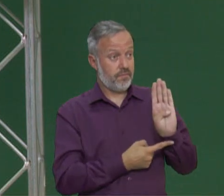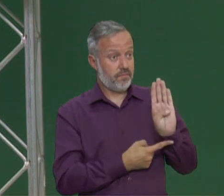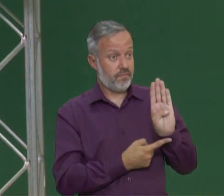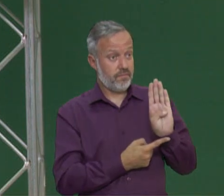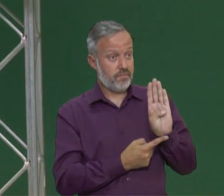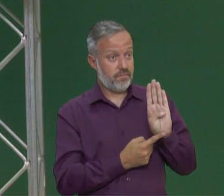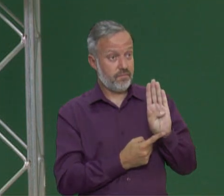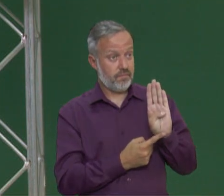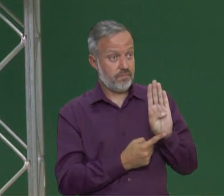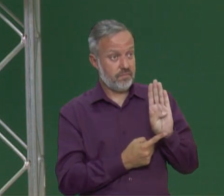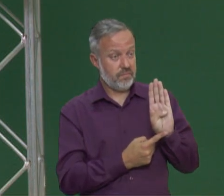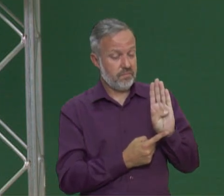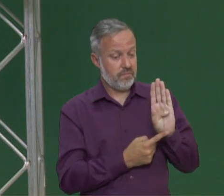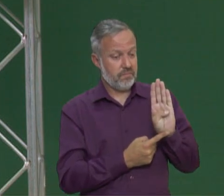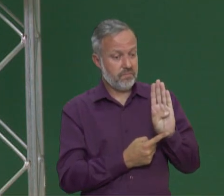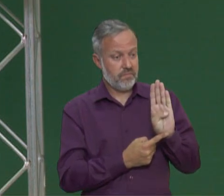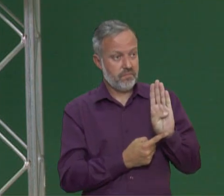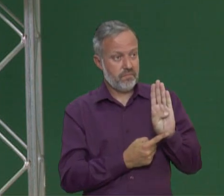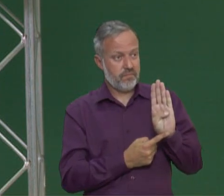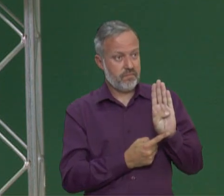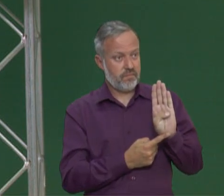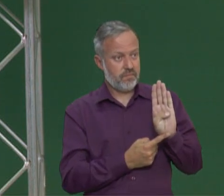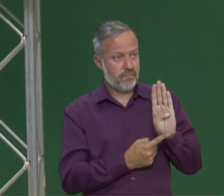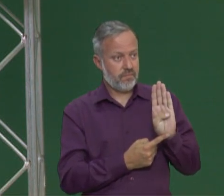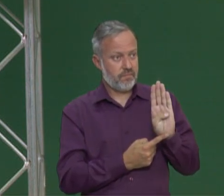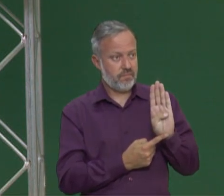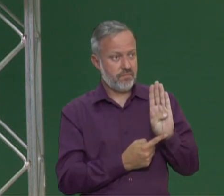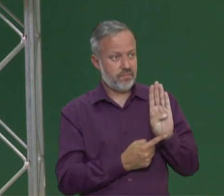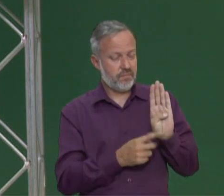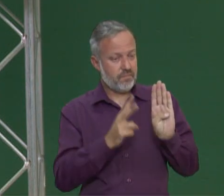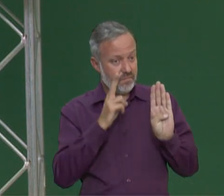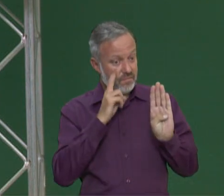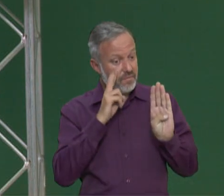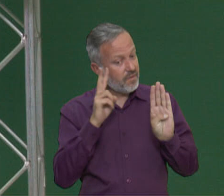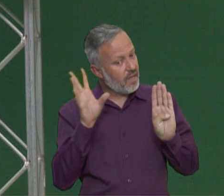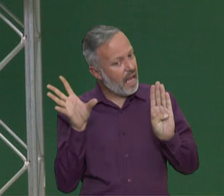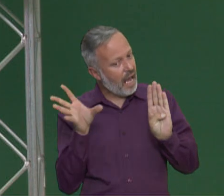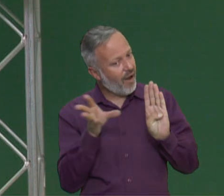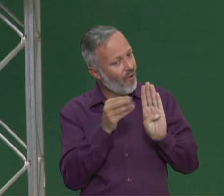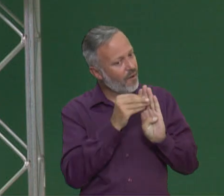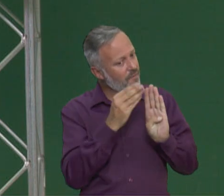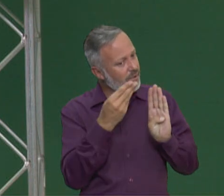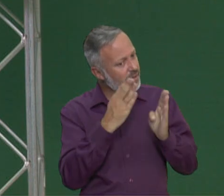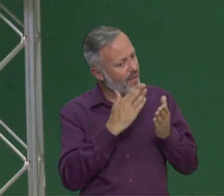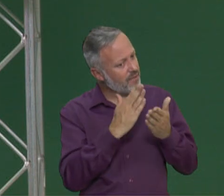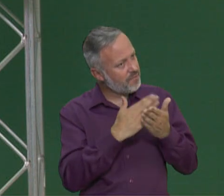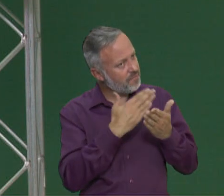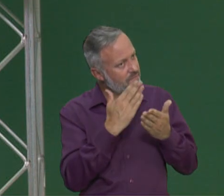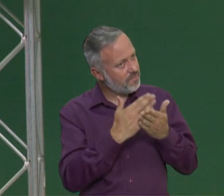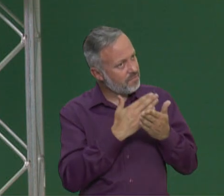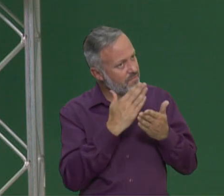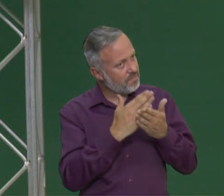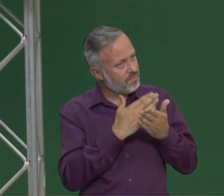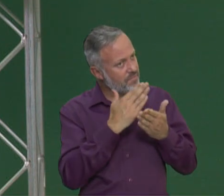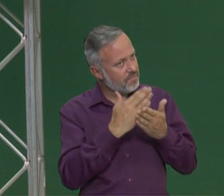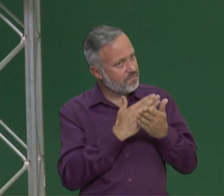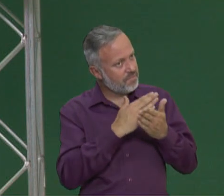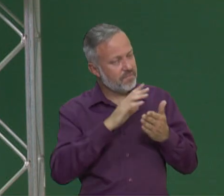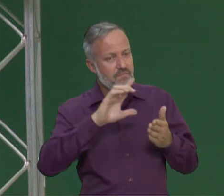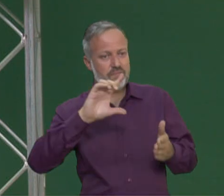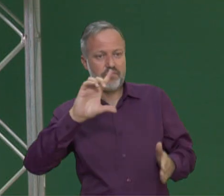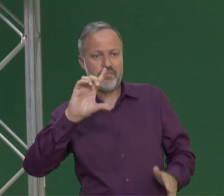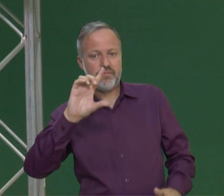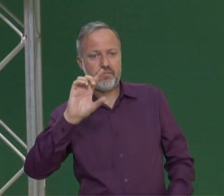a ordem em que seria apresentado. Mais uma coisa para você anotar aí no seu caderno. Learn tem